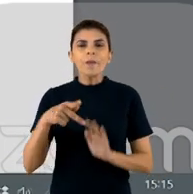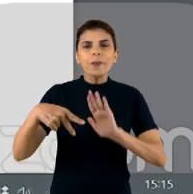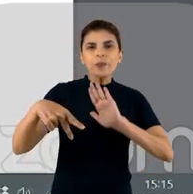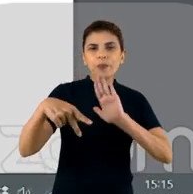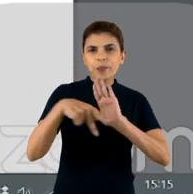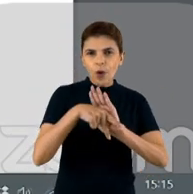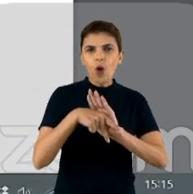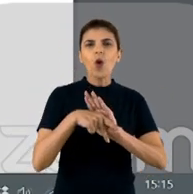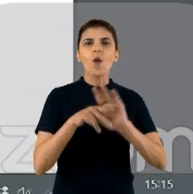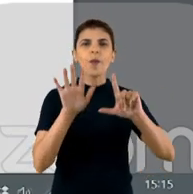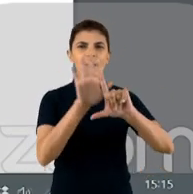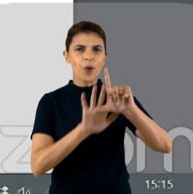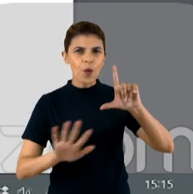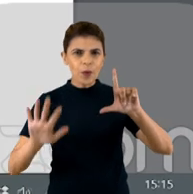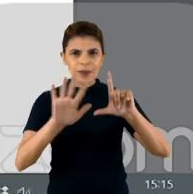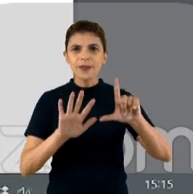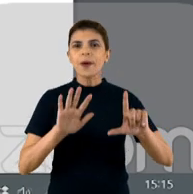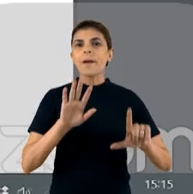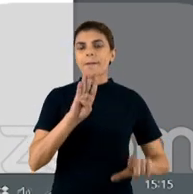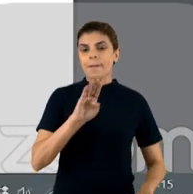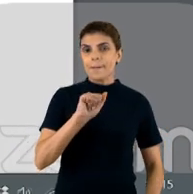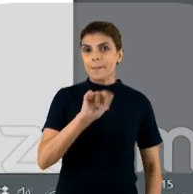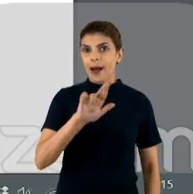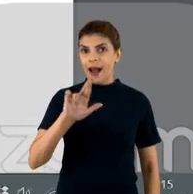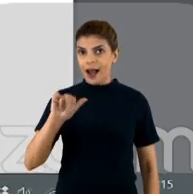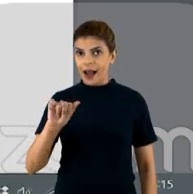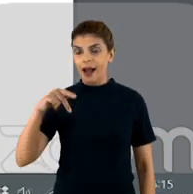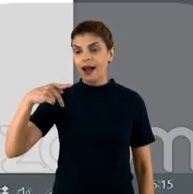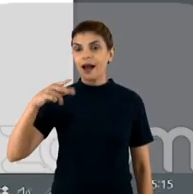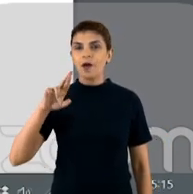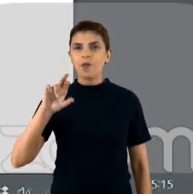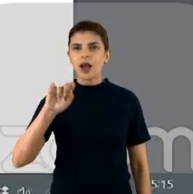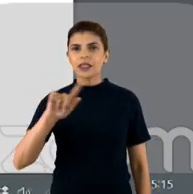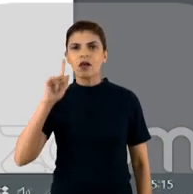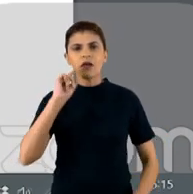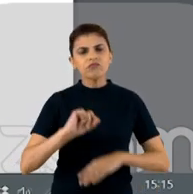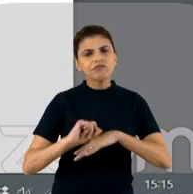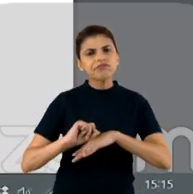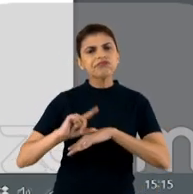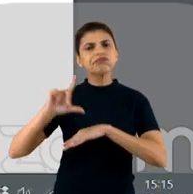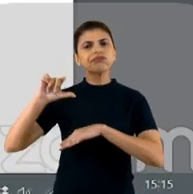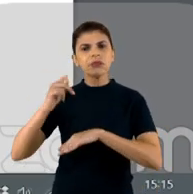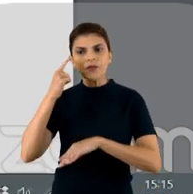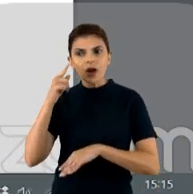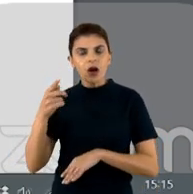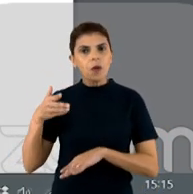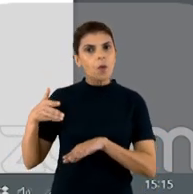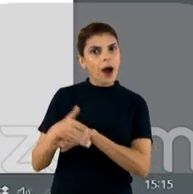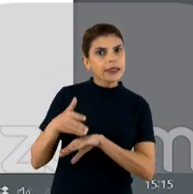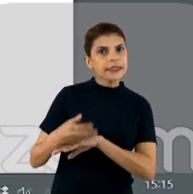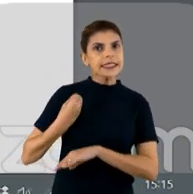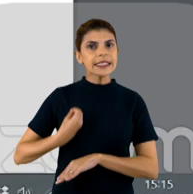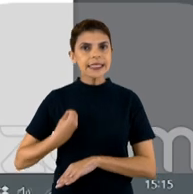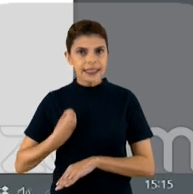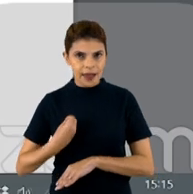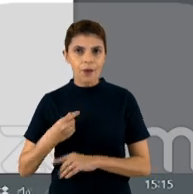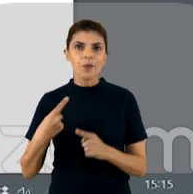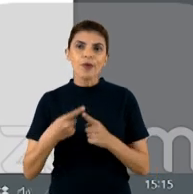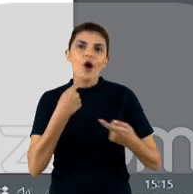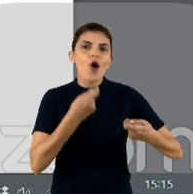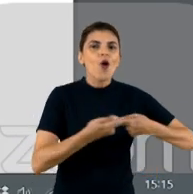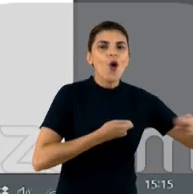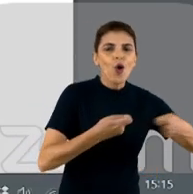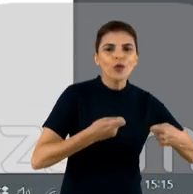recurso do próprio AVA, que chama-se barra de progressão, para medir o grau de participação das pessoas, uma vez que eu não poderia fazer